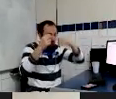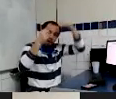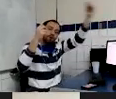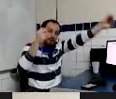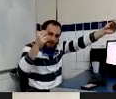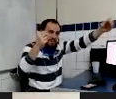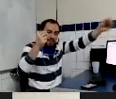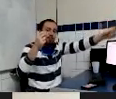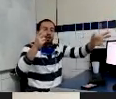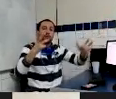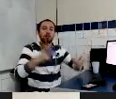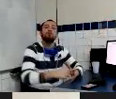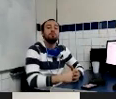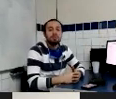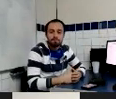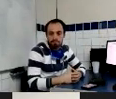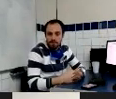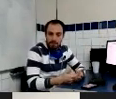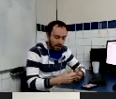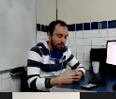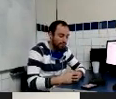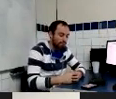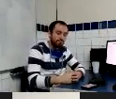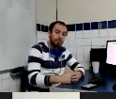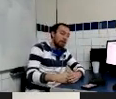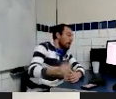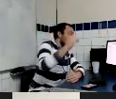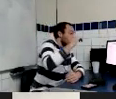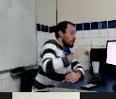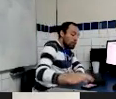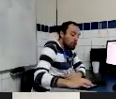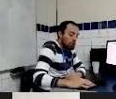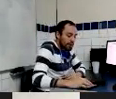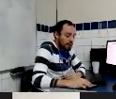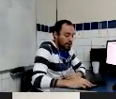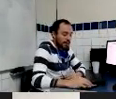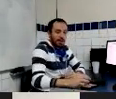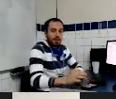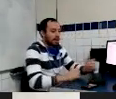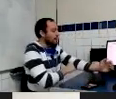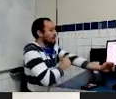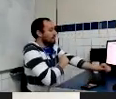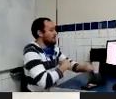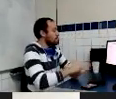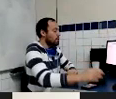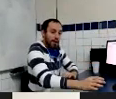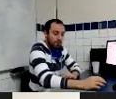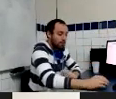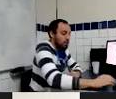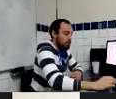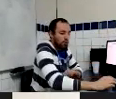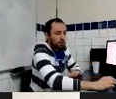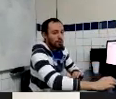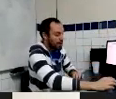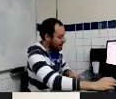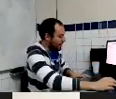com uma outra civilização que está próxima de mim, certo? E o último aqui que eu queria dar destaque, então, você tem o comércio,